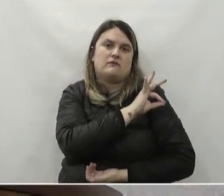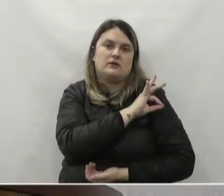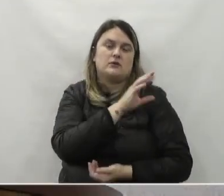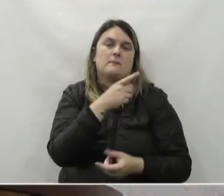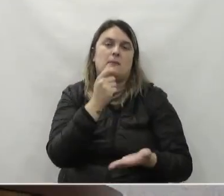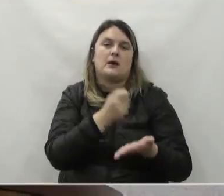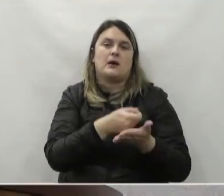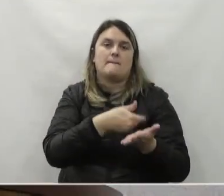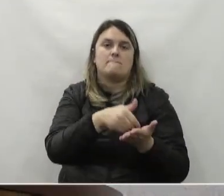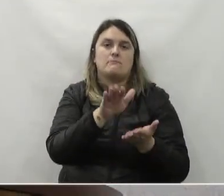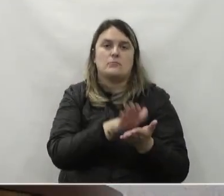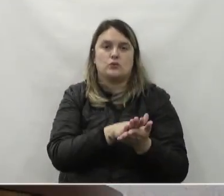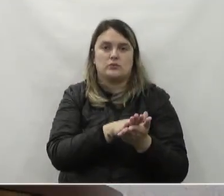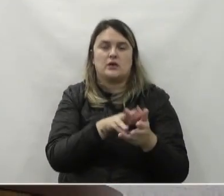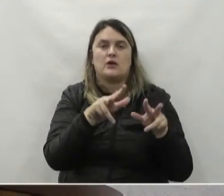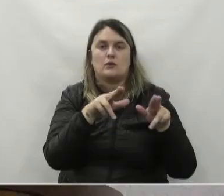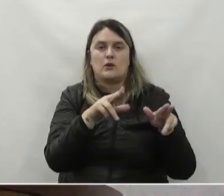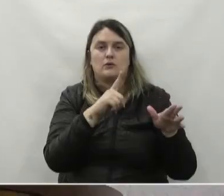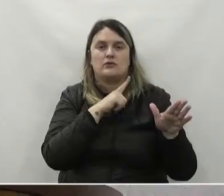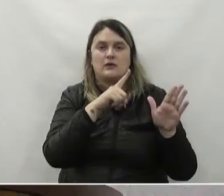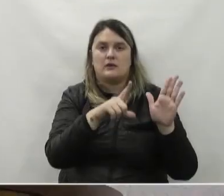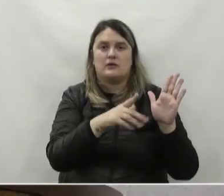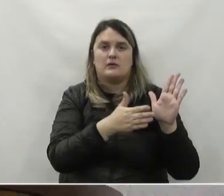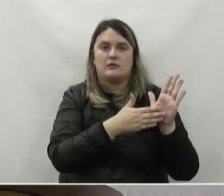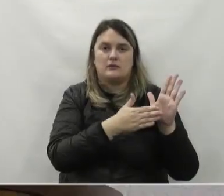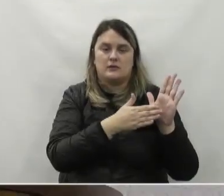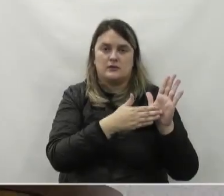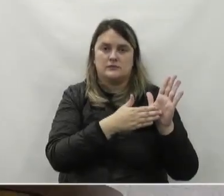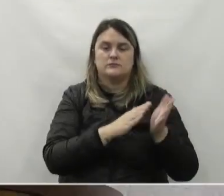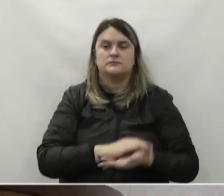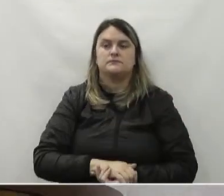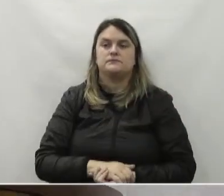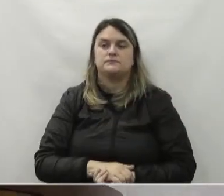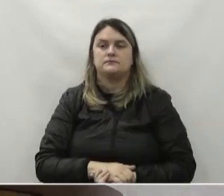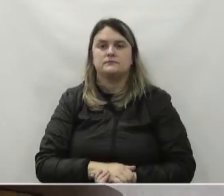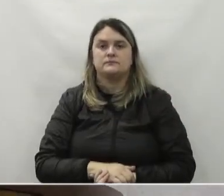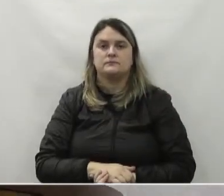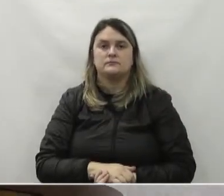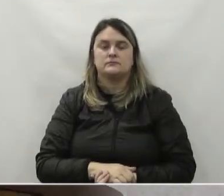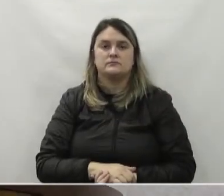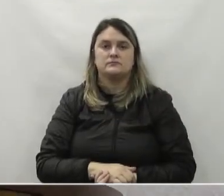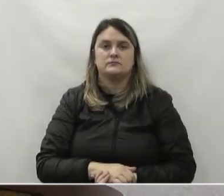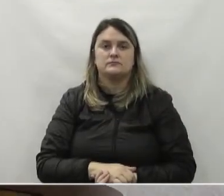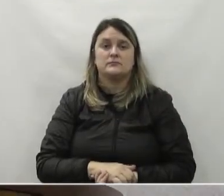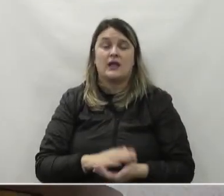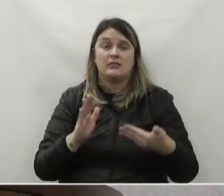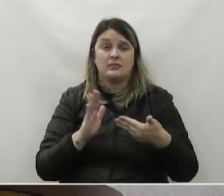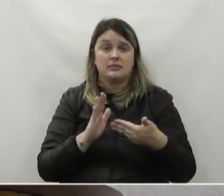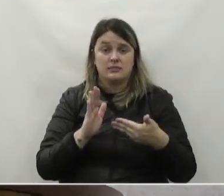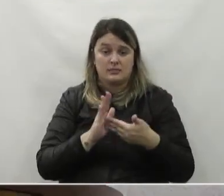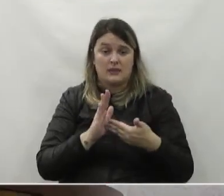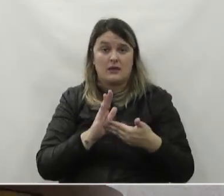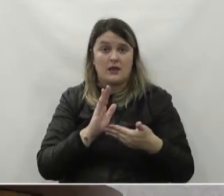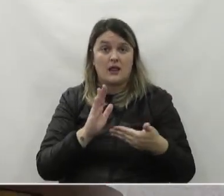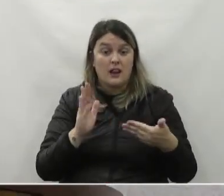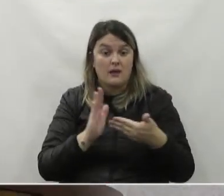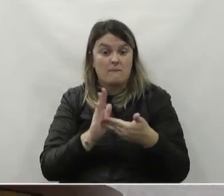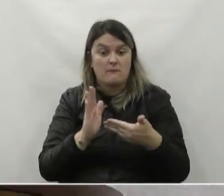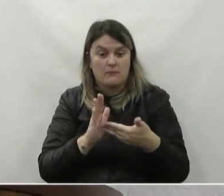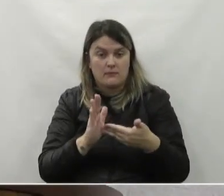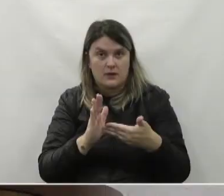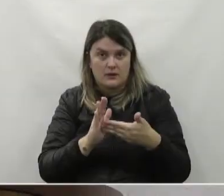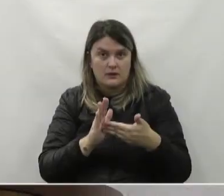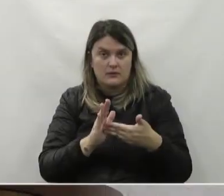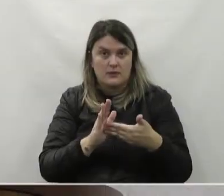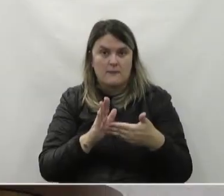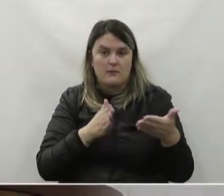multas diárias conforme está lá requisitado. Por causa que a nossa, que nem eu falei, até tem essas datas limites para que